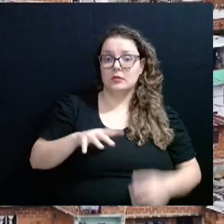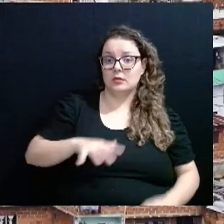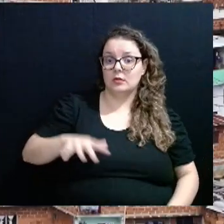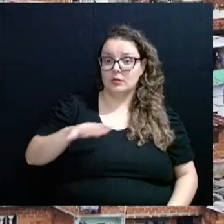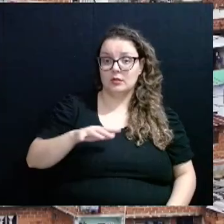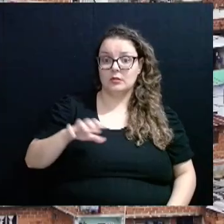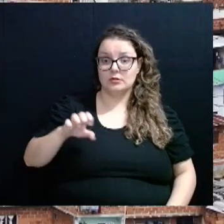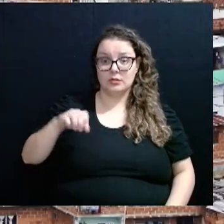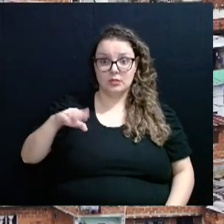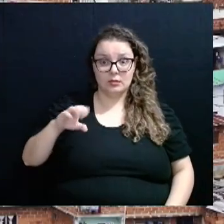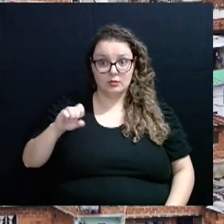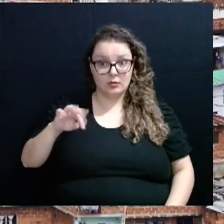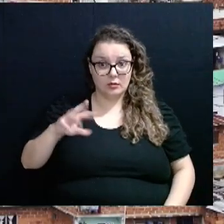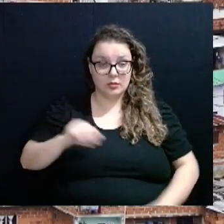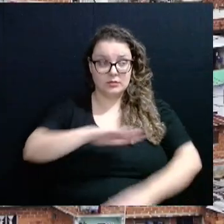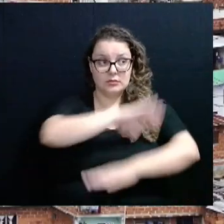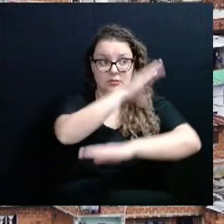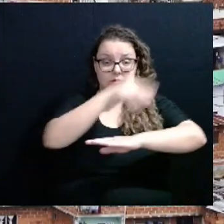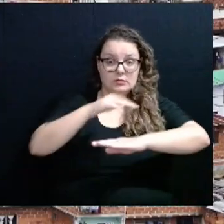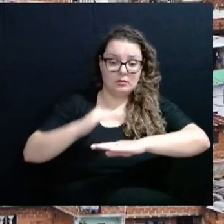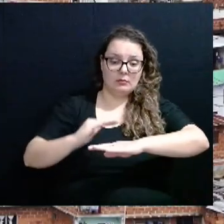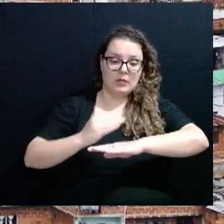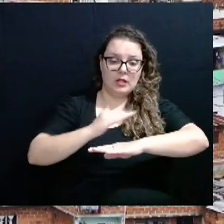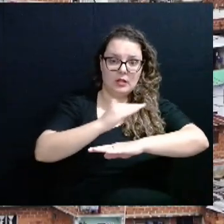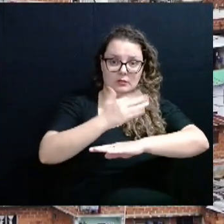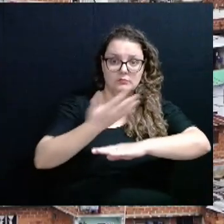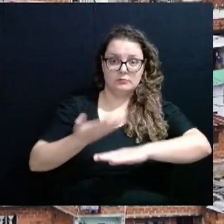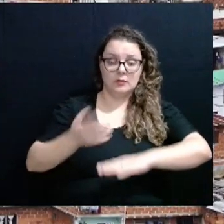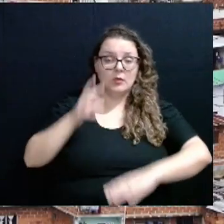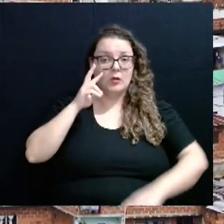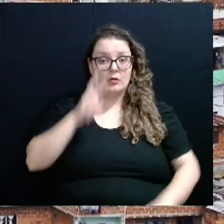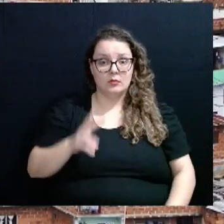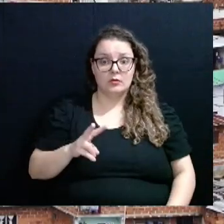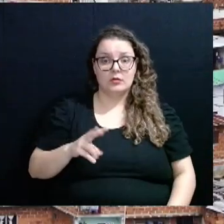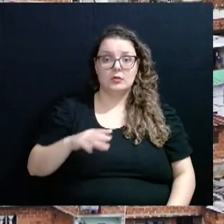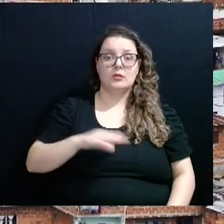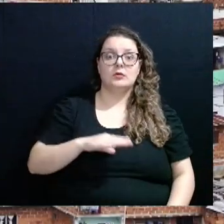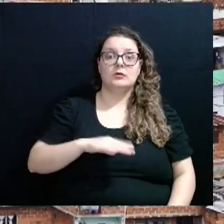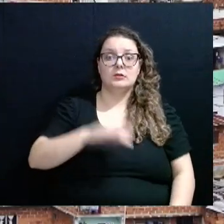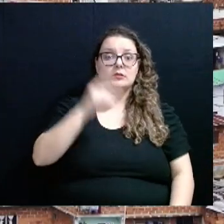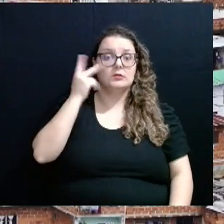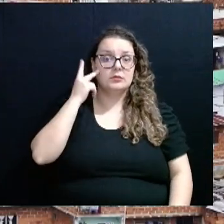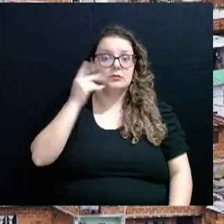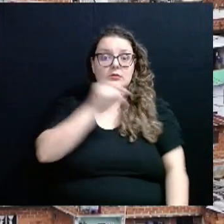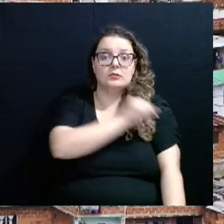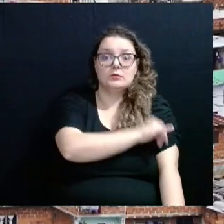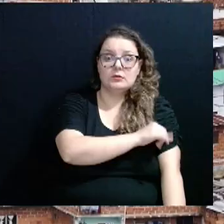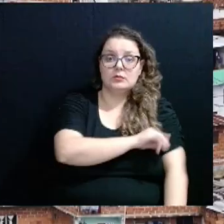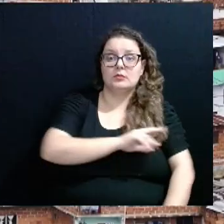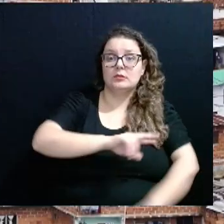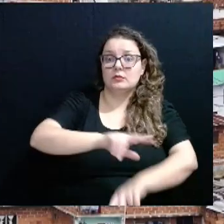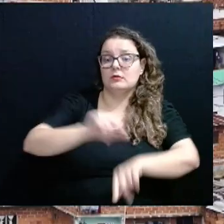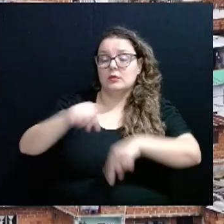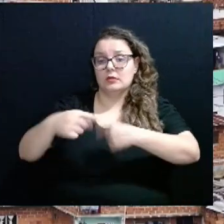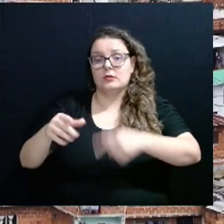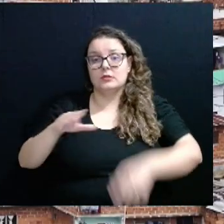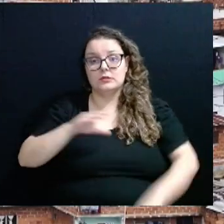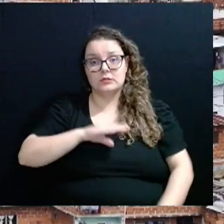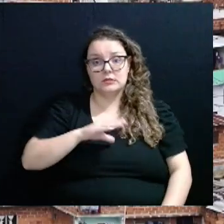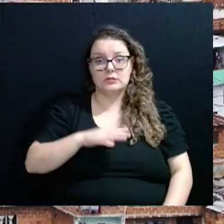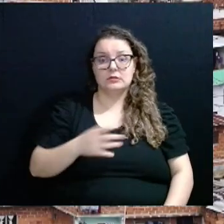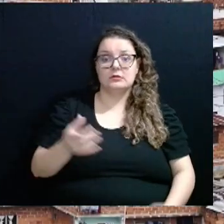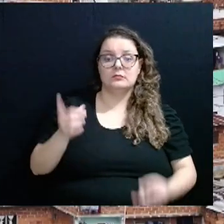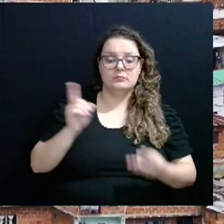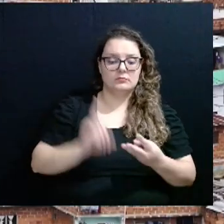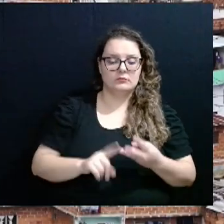também são habitadas, a gente vê isso muito na cidade de São Paulo, Rio de Janeiro e em várias outras cidades. Áreas